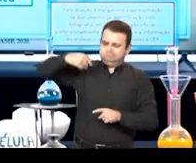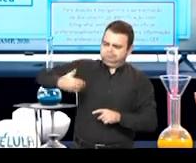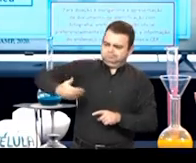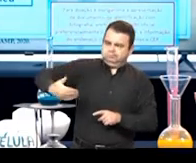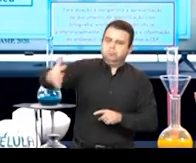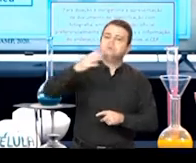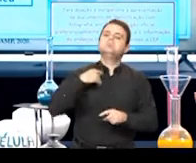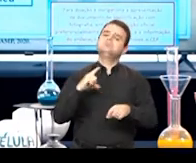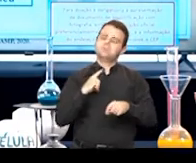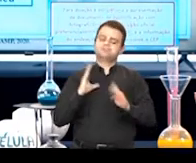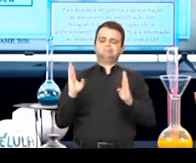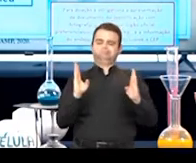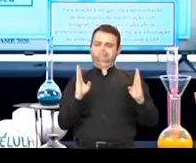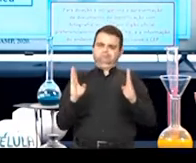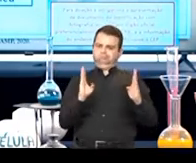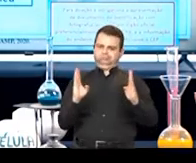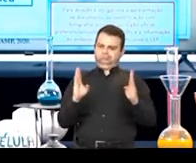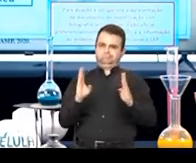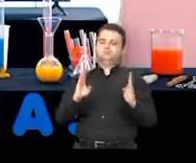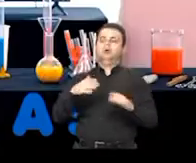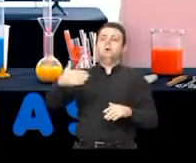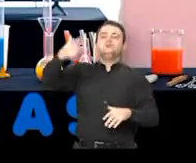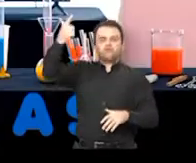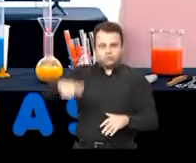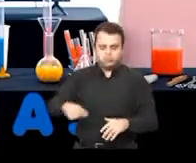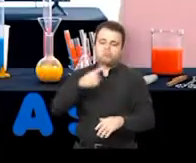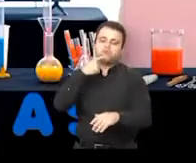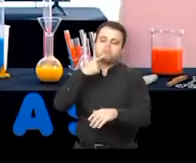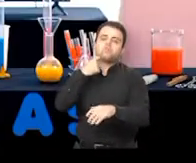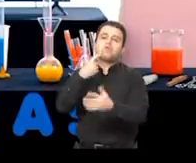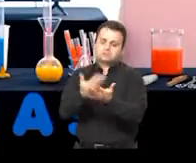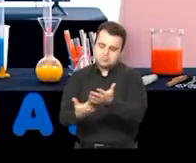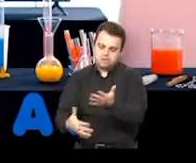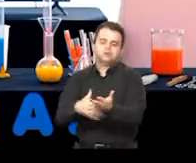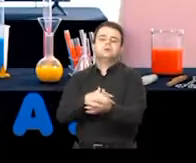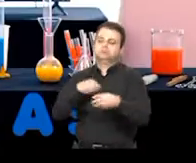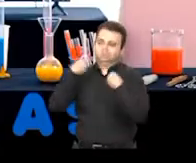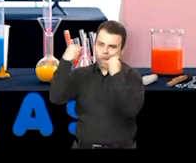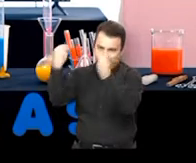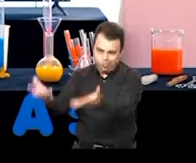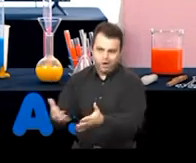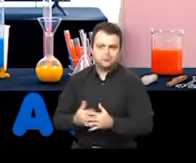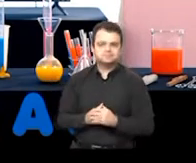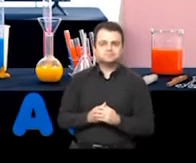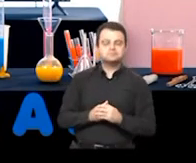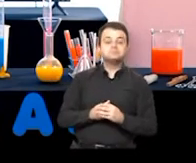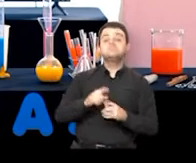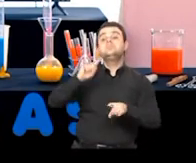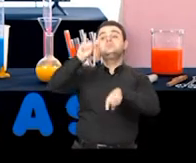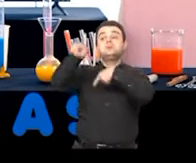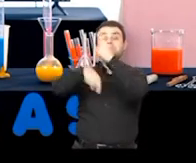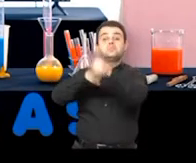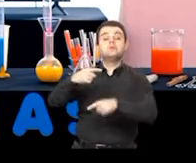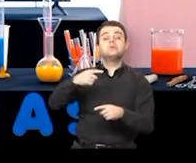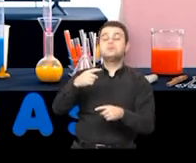período de tempo para que você possa doar de novo. Muito bem, lá você vai descobrir qual é o seu tipo sanguíneo, ou seja,